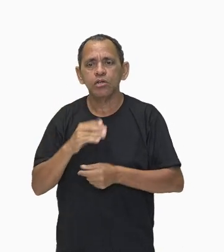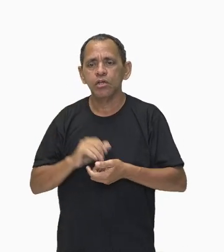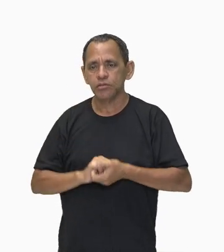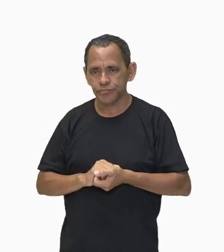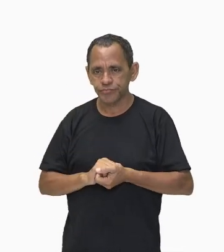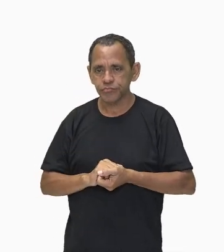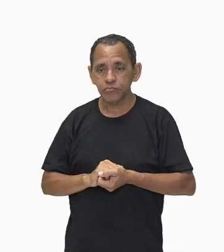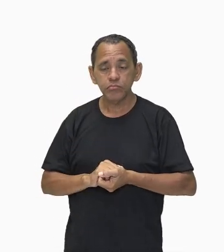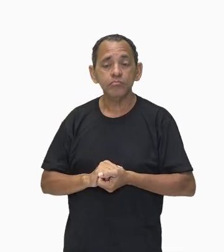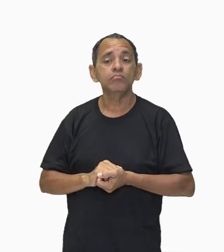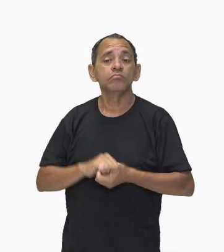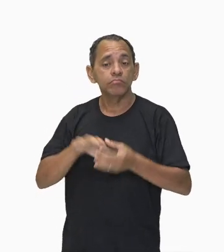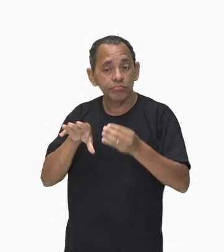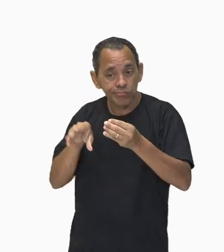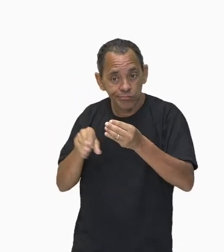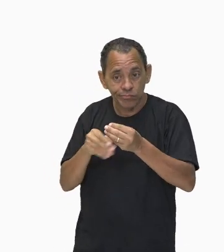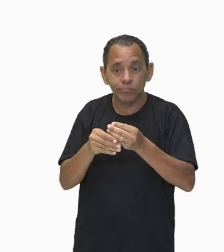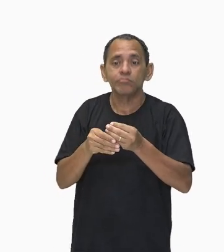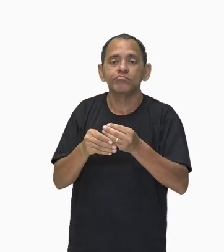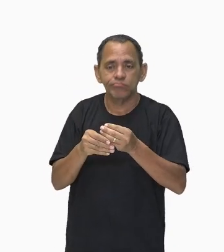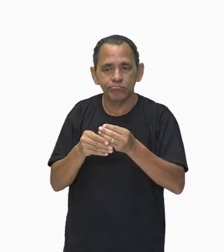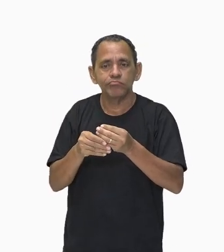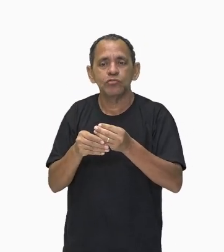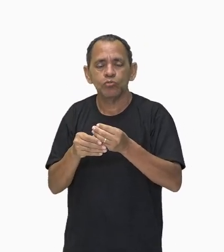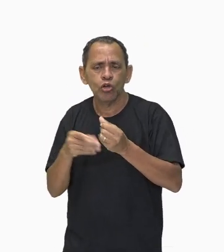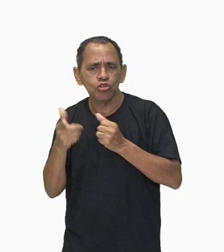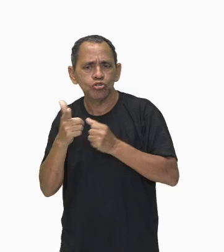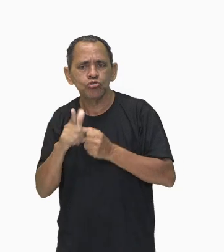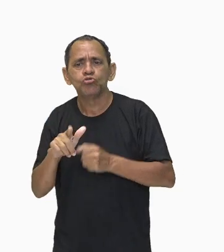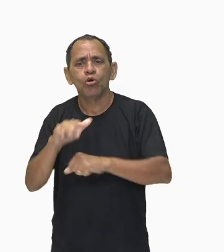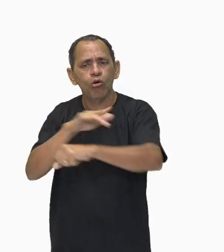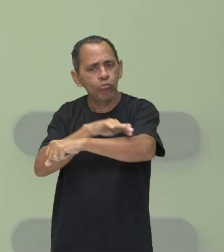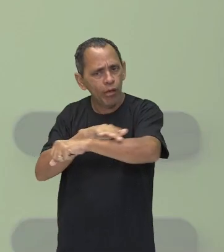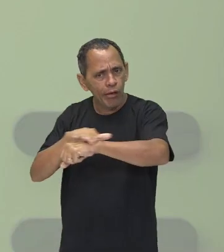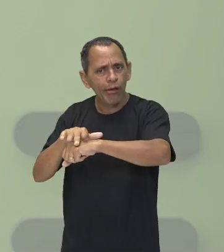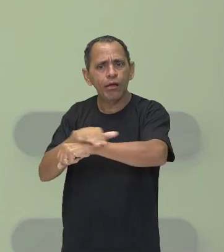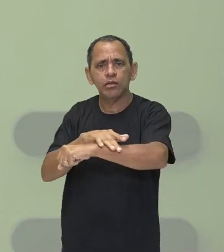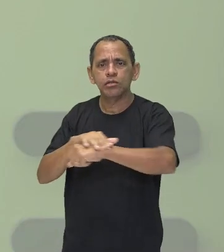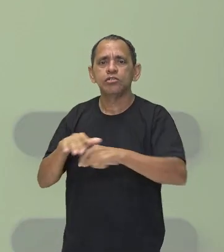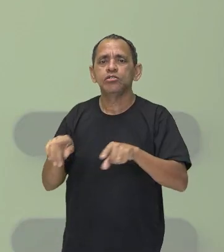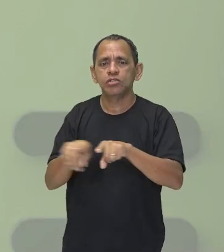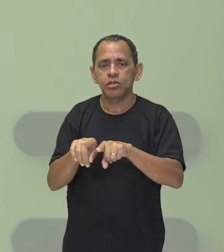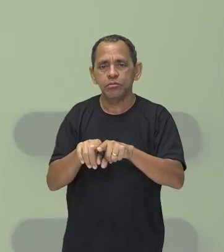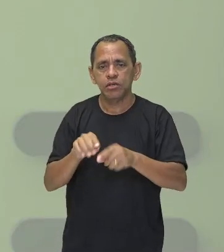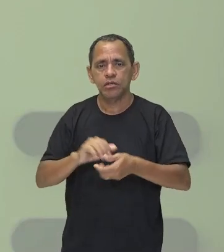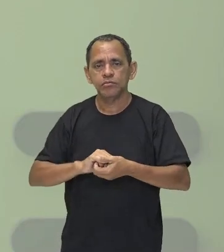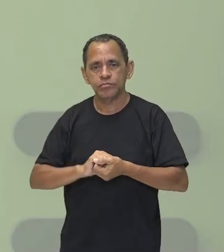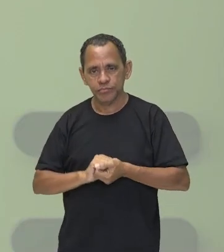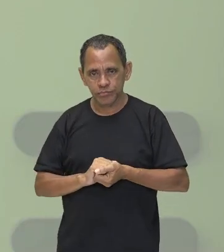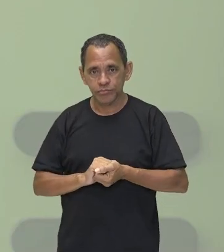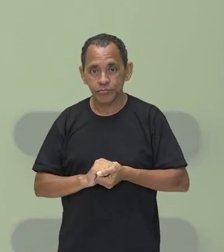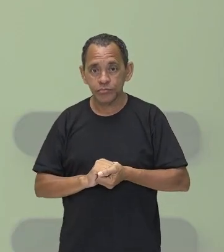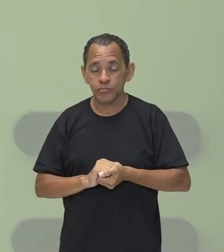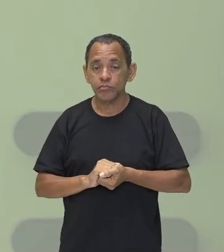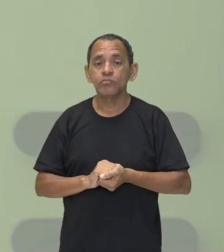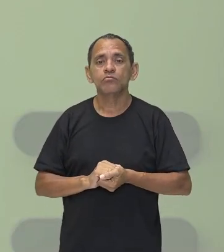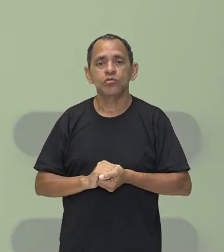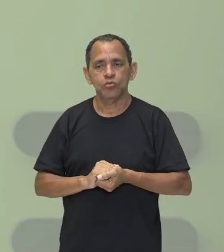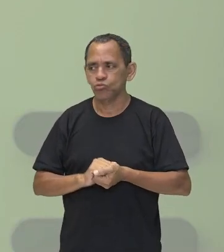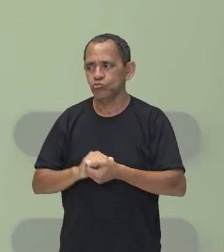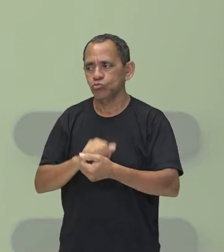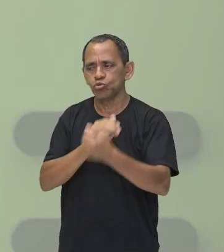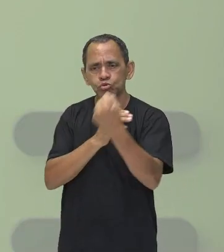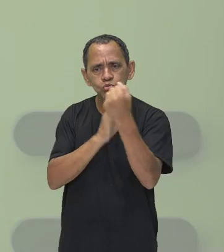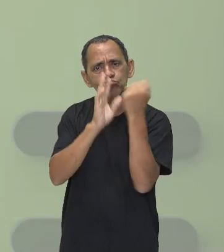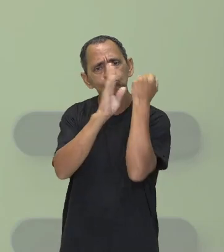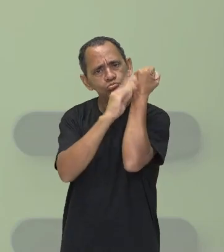a construção e reparo de tecidos. Então, eles vão compor os músculos, vão compor a